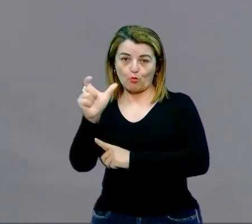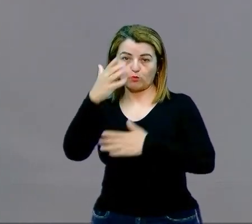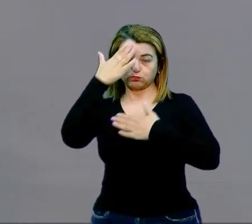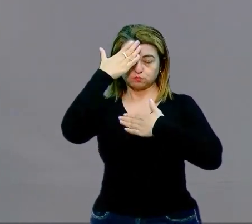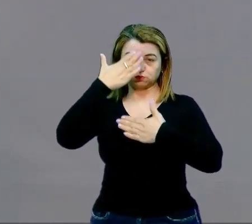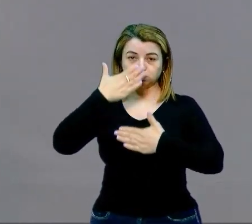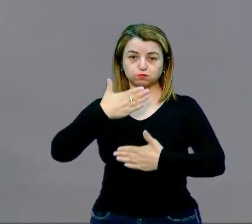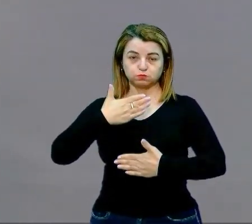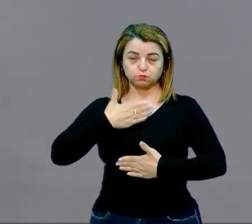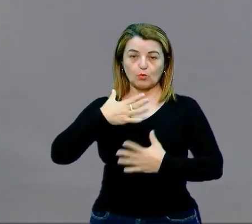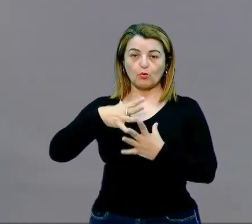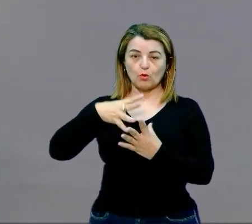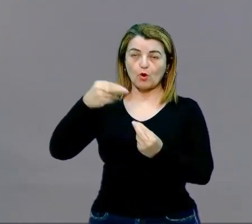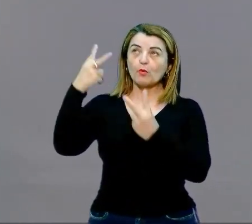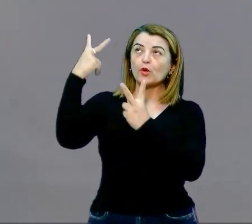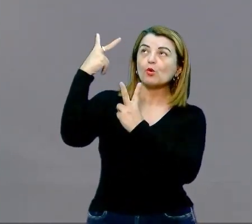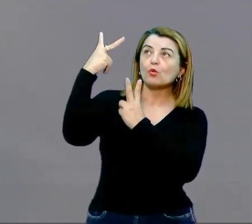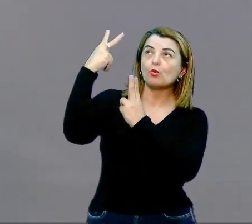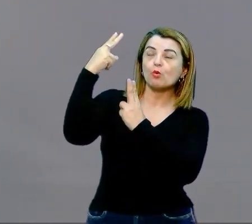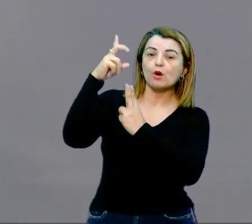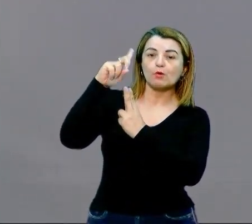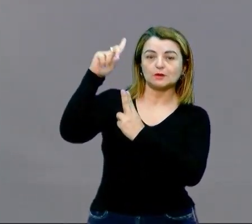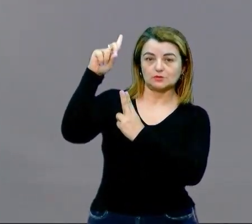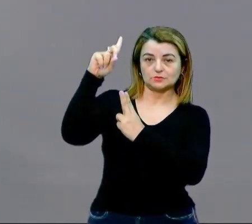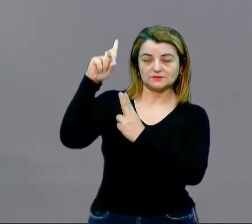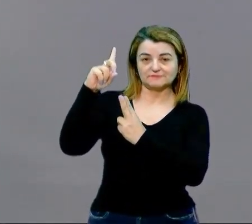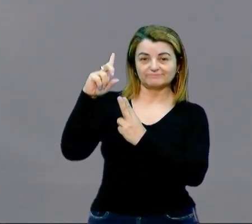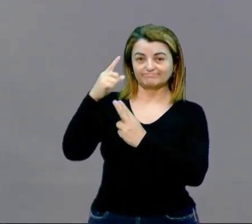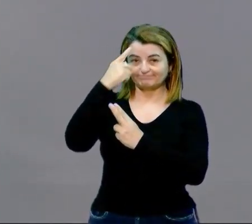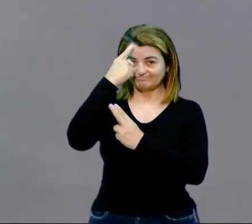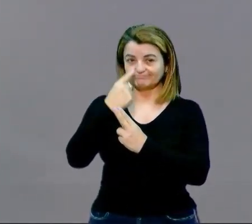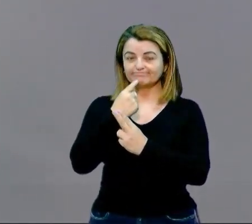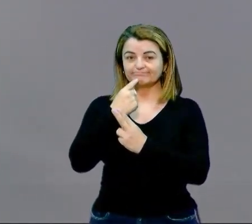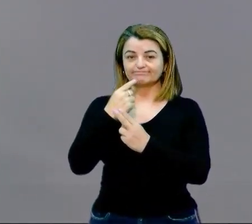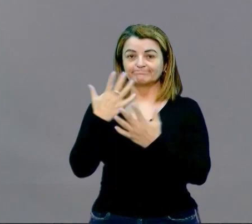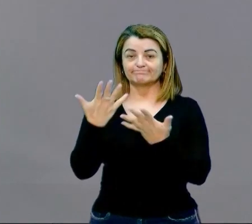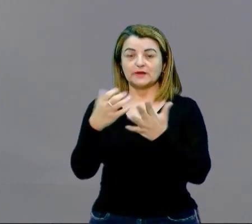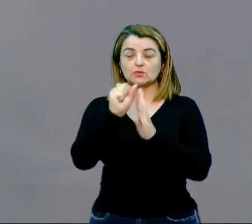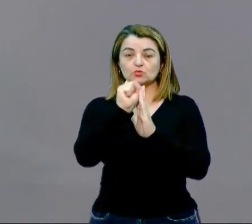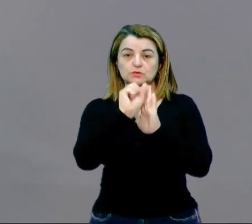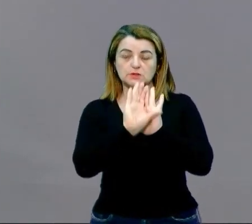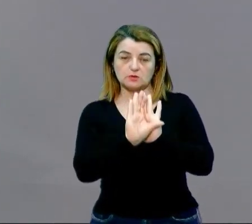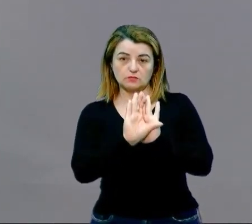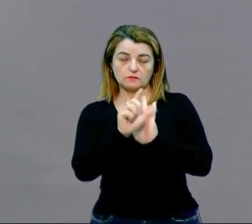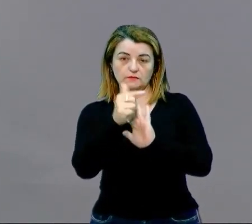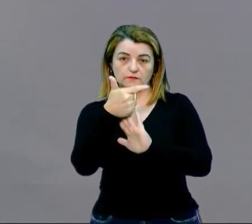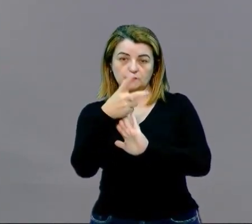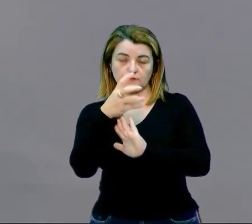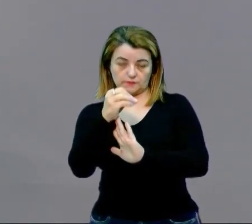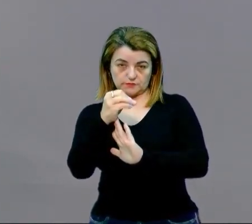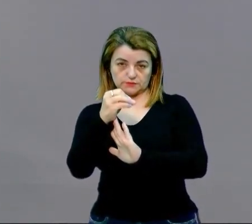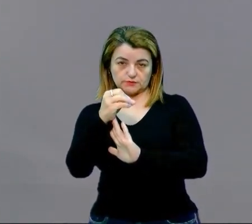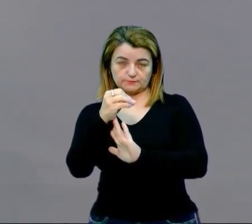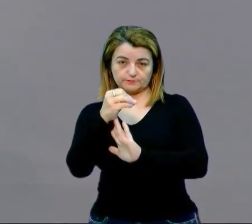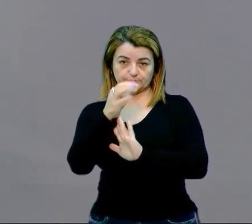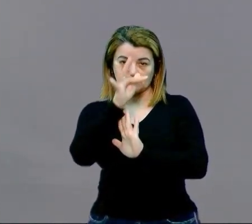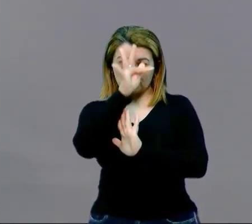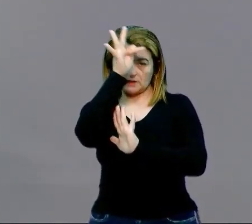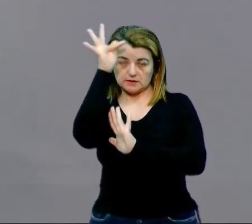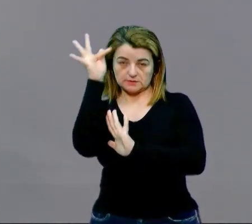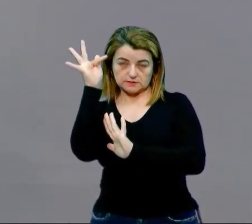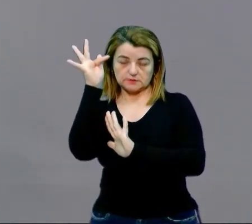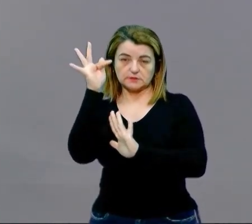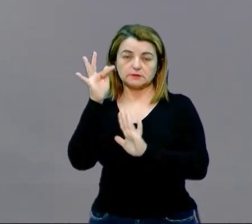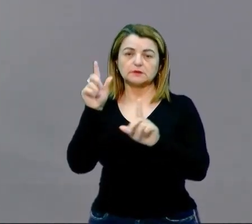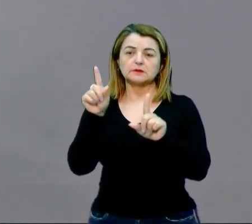à imagem e semelhança de Deus. Beleza, só que no século XX, um contemporâneo de Michel Foucault, que foi o